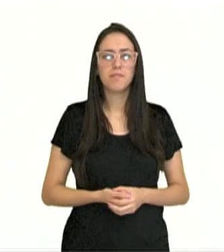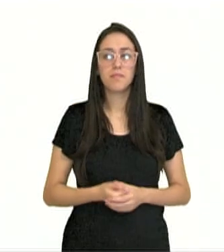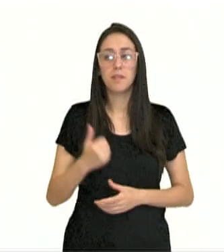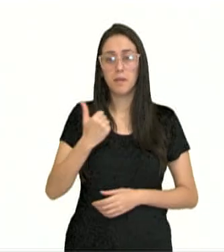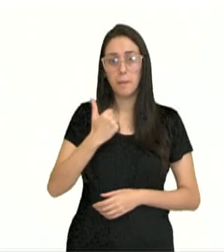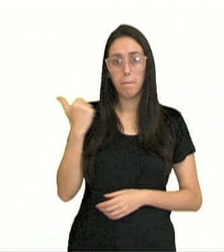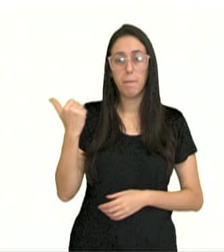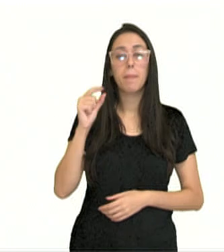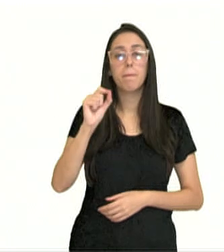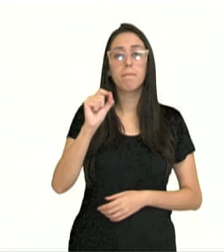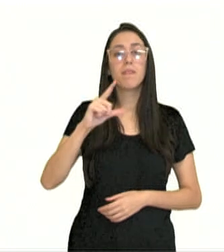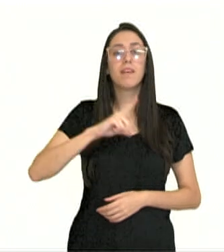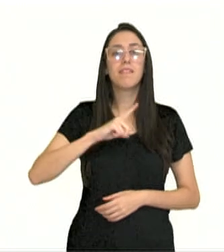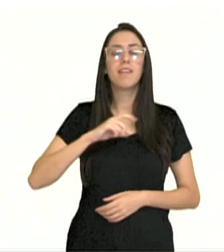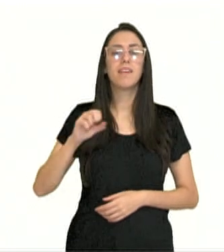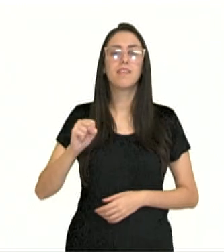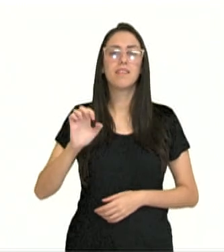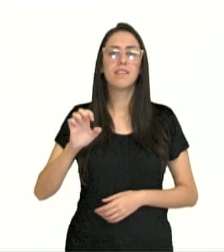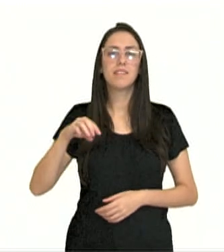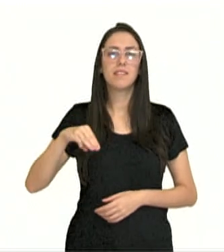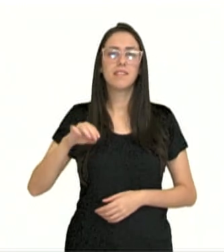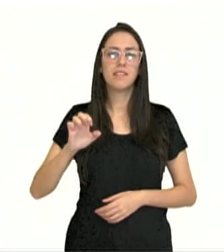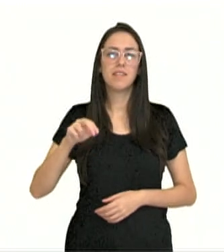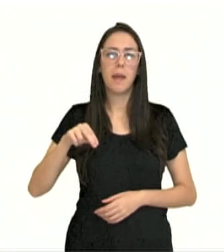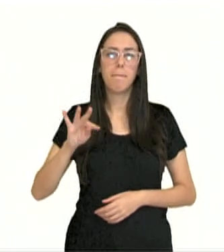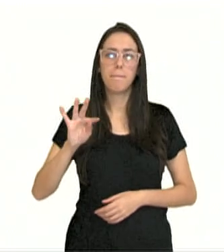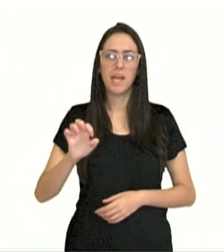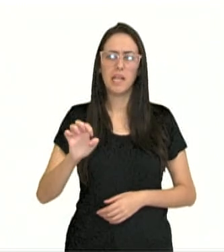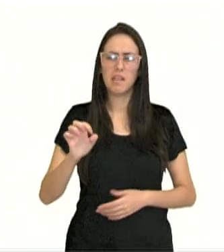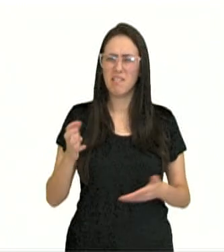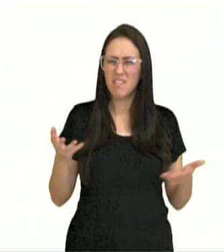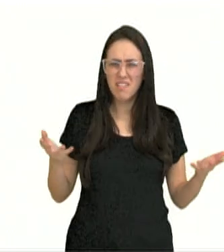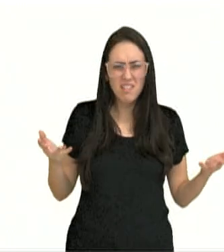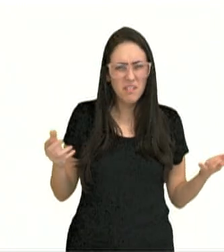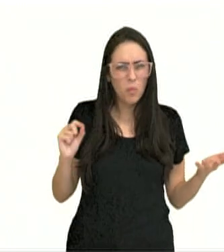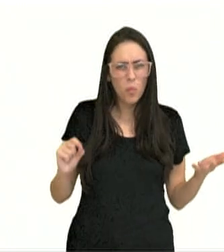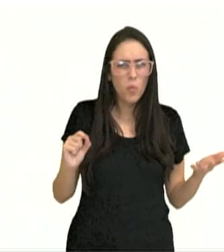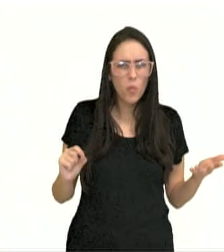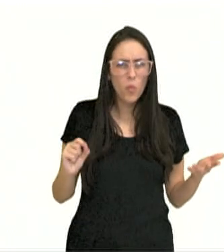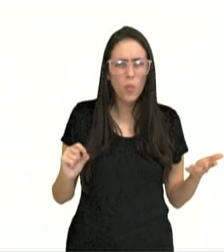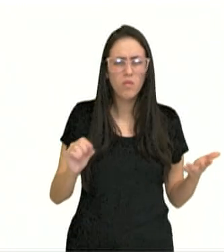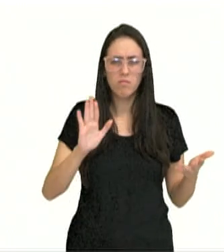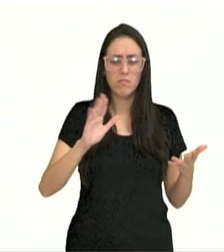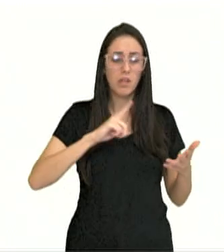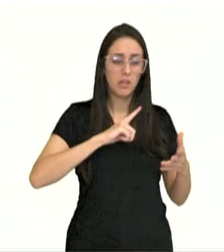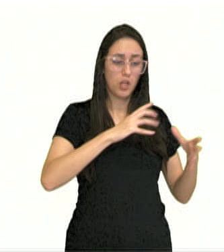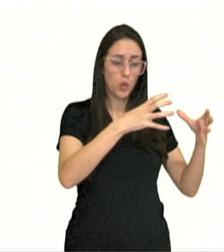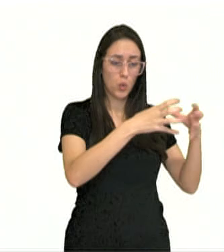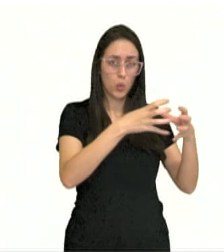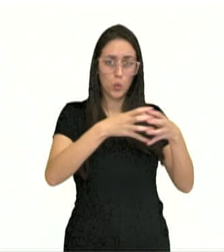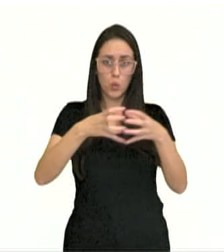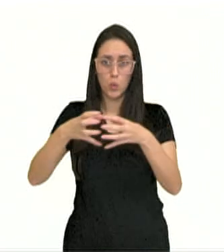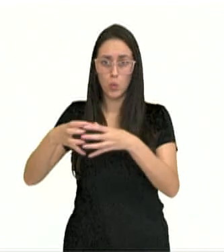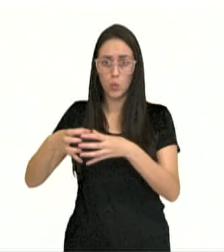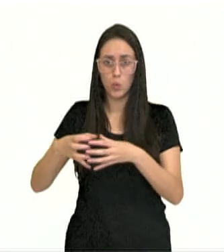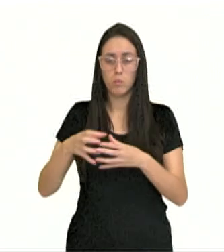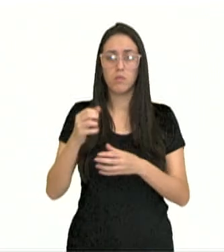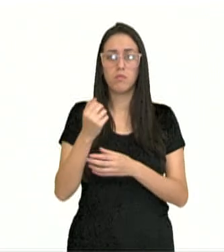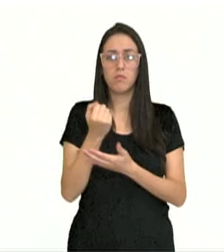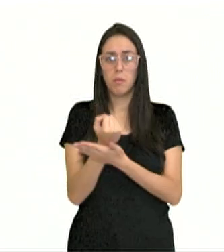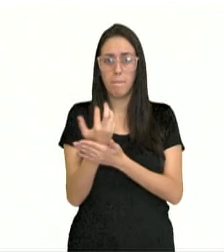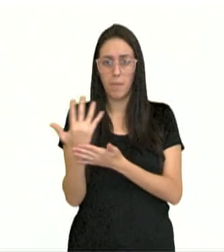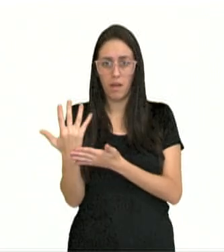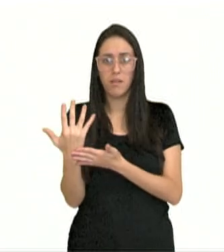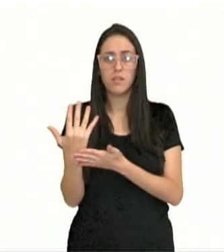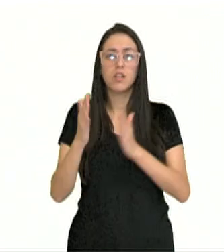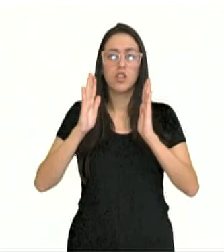apresentam sementes. Para aí, Fabiano. Nós estávamos falando de grupos de plantas. Nós já falamos